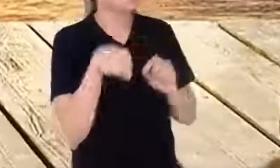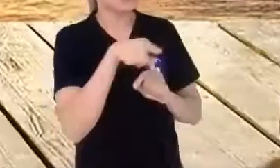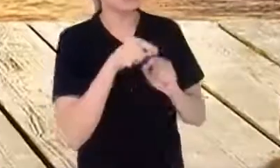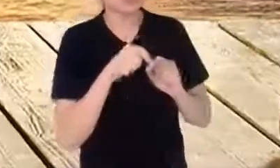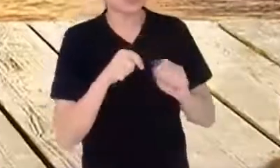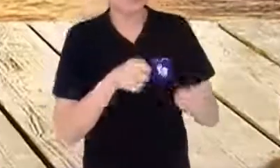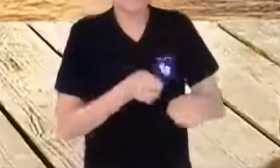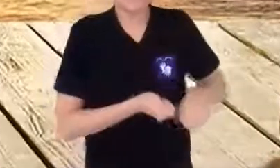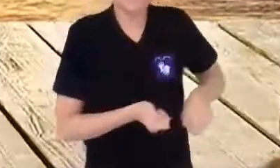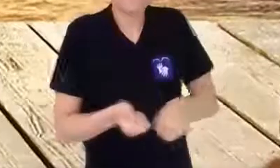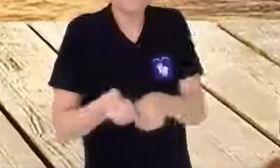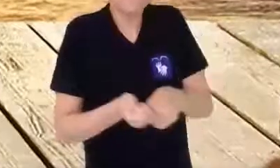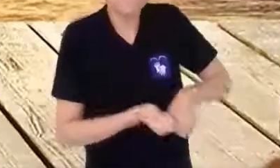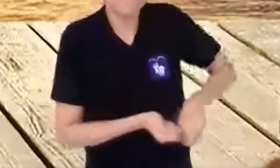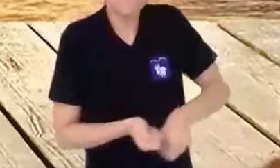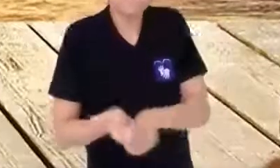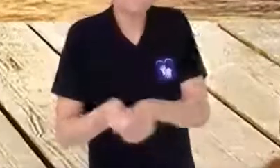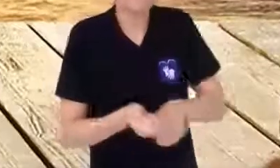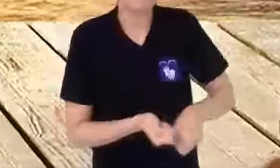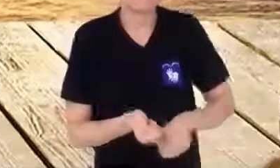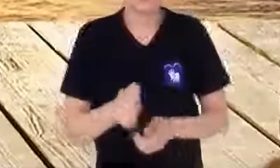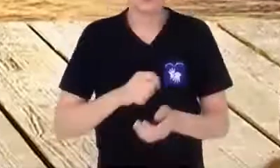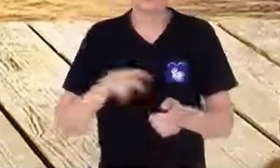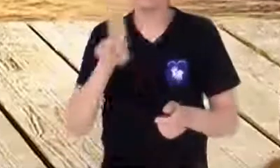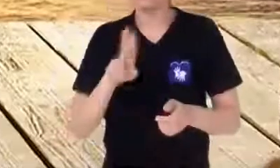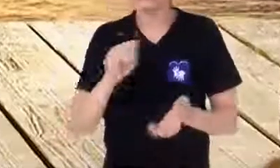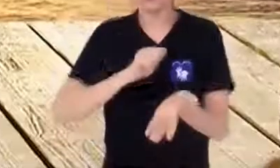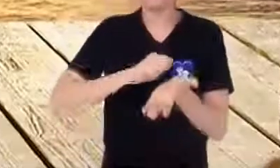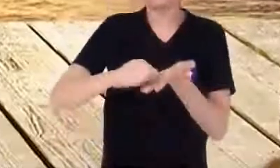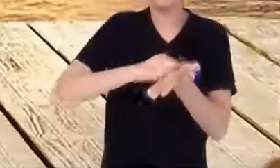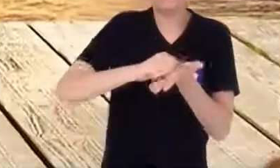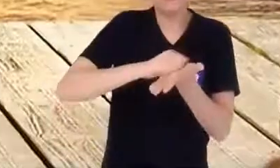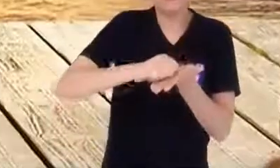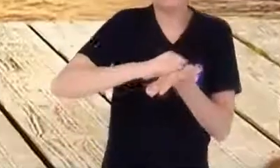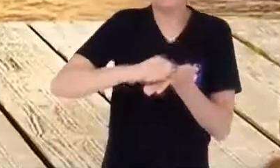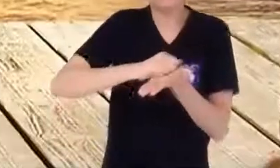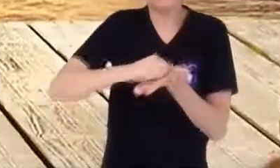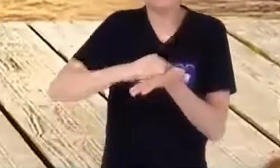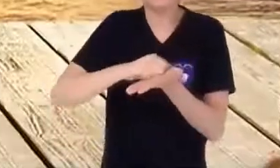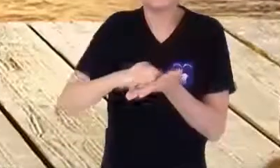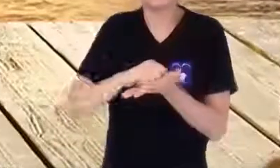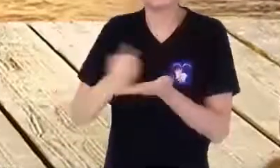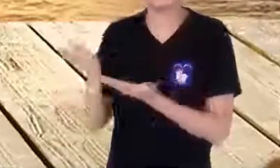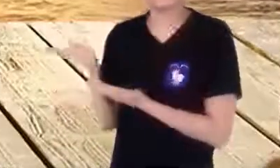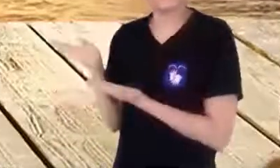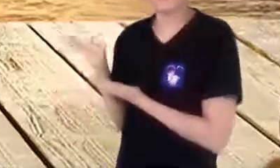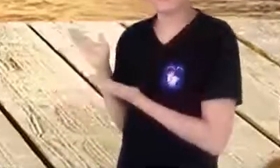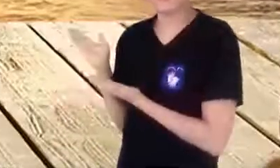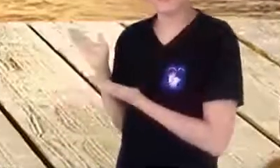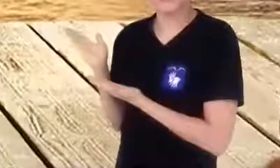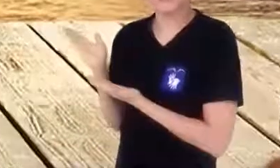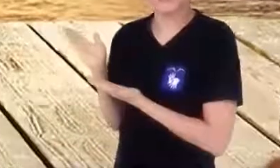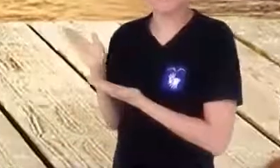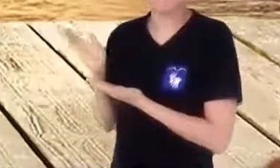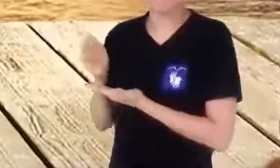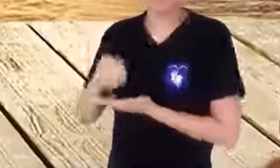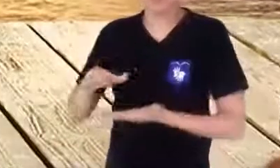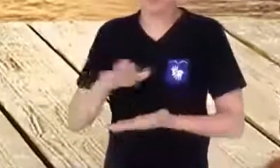o convés com a escova. Estou pronto. Tá pronto? Pra ser marujo. No chão. Vamos lá. Prepara, esfrega com a mão